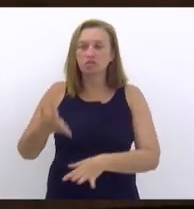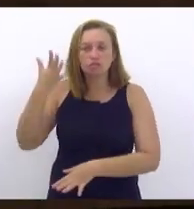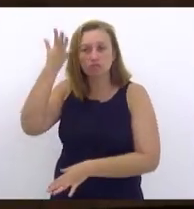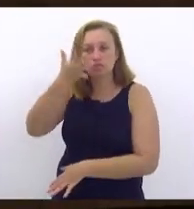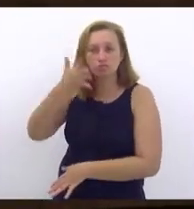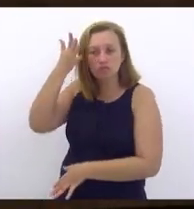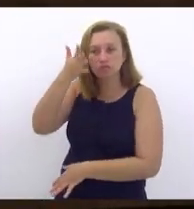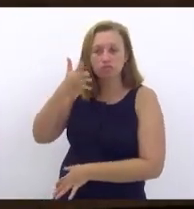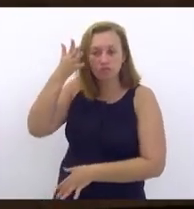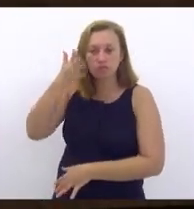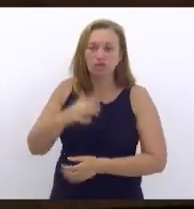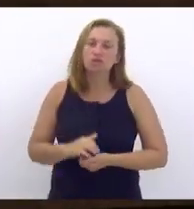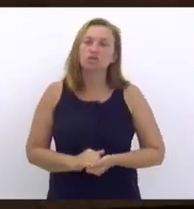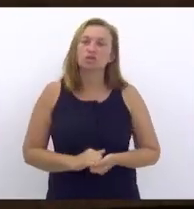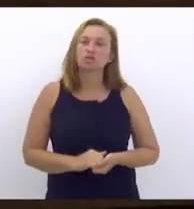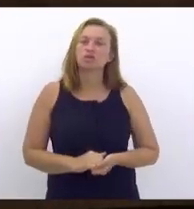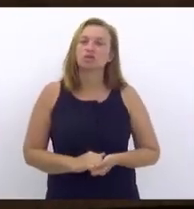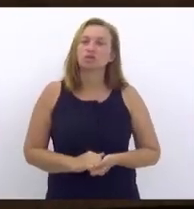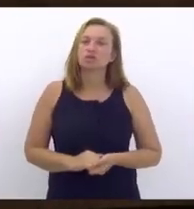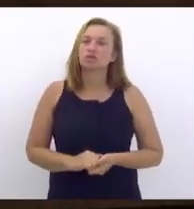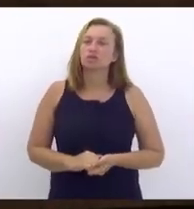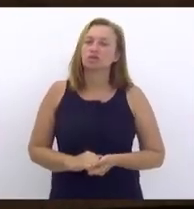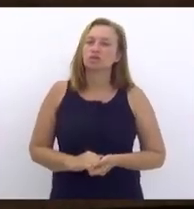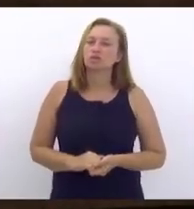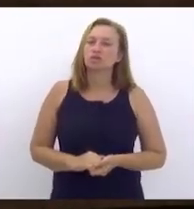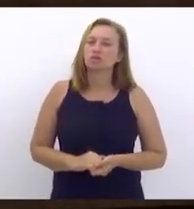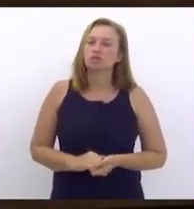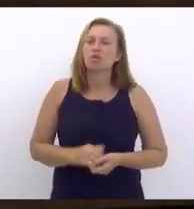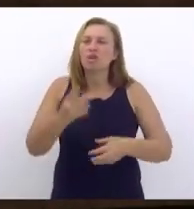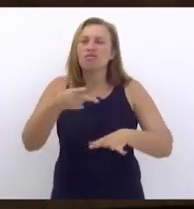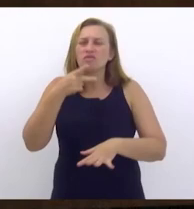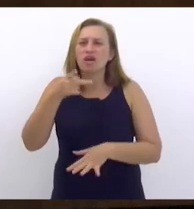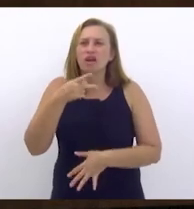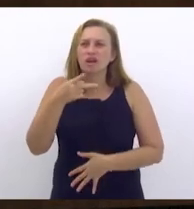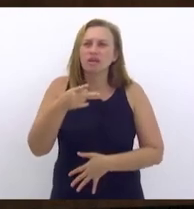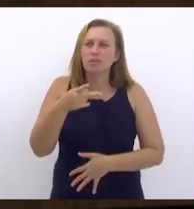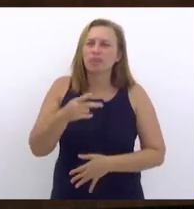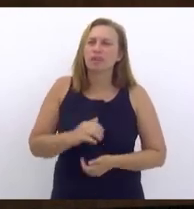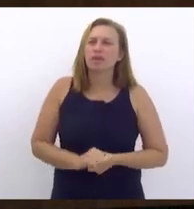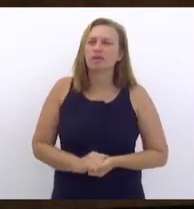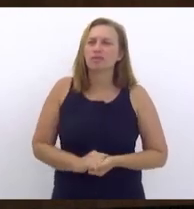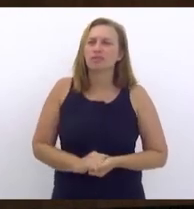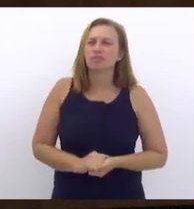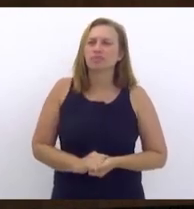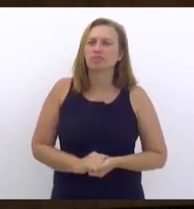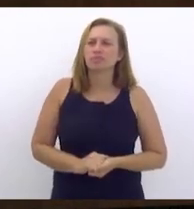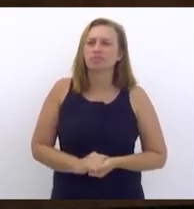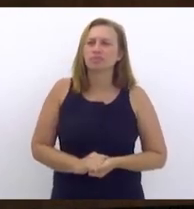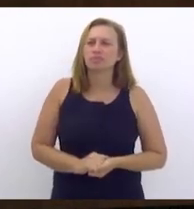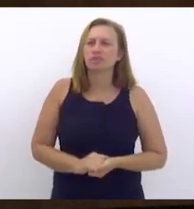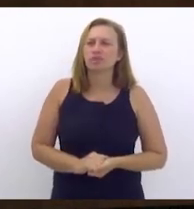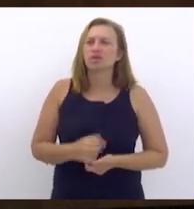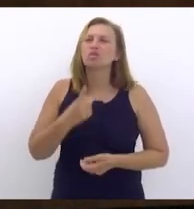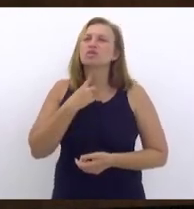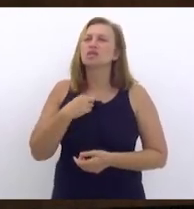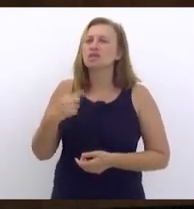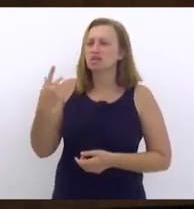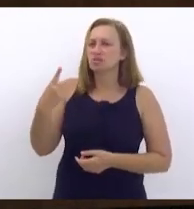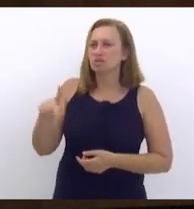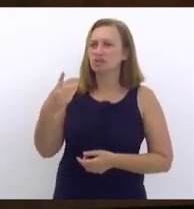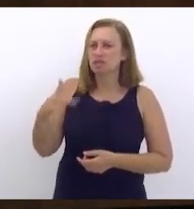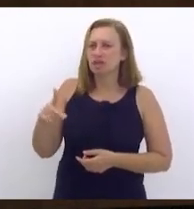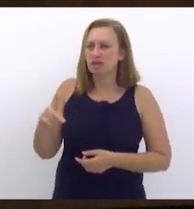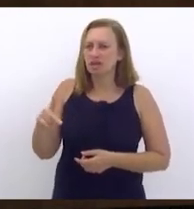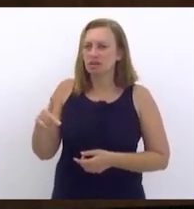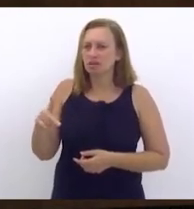equipamento, fez uma fala dizendo que a vontade dele era de castrar